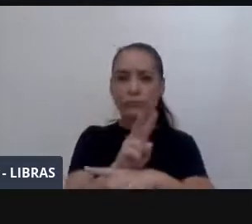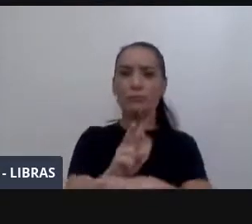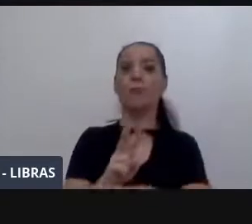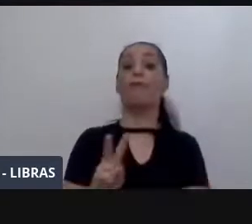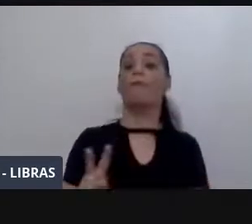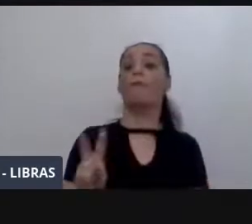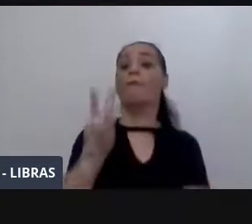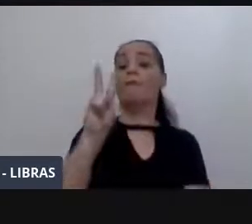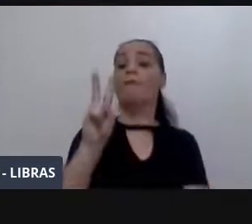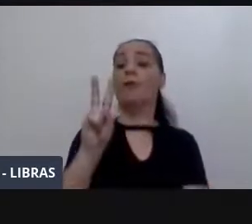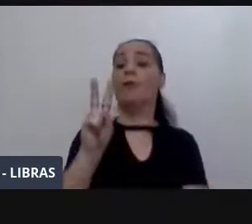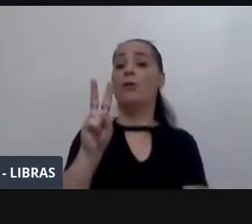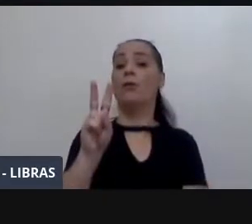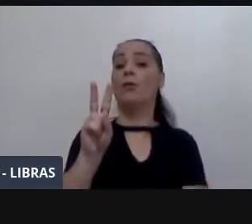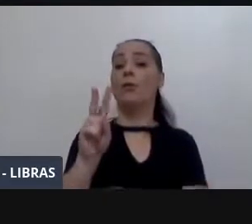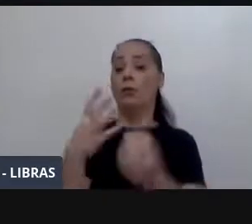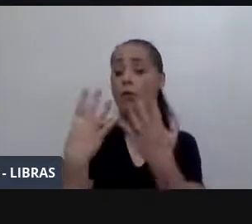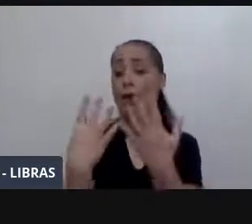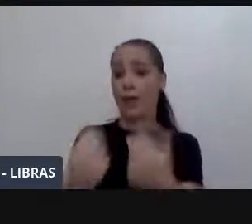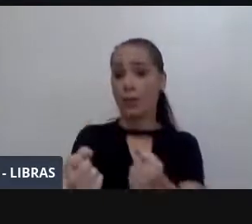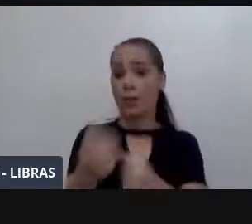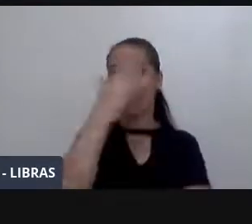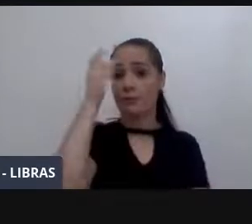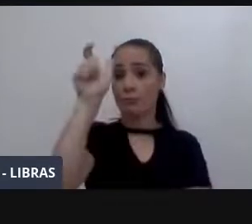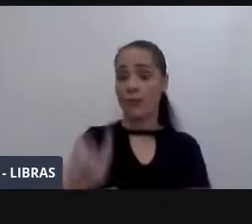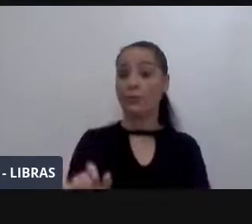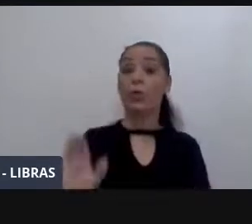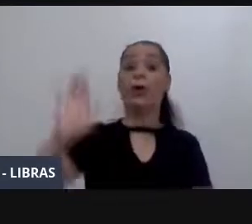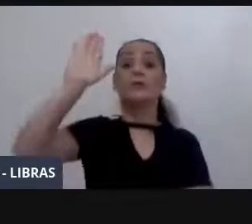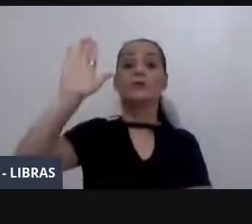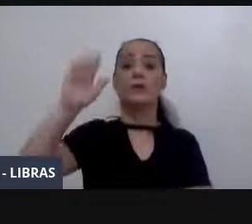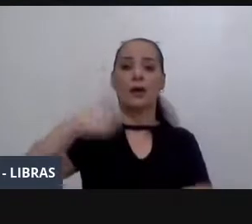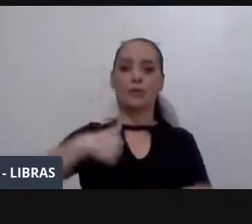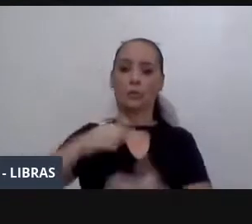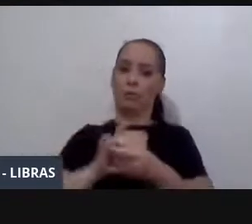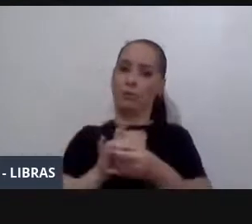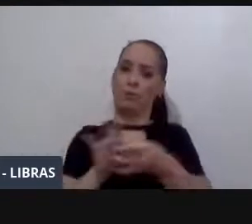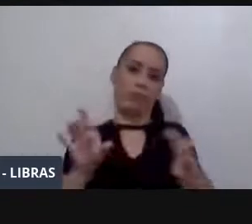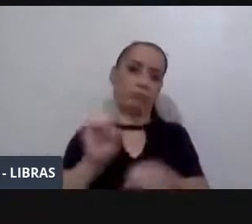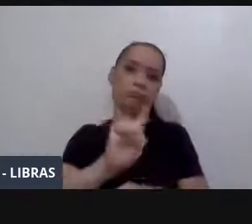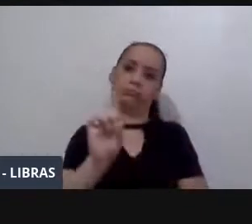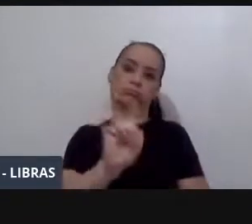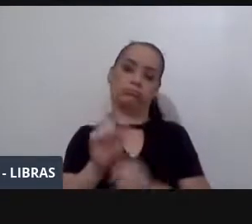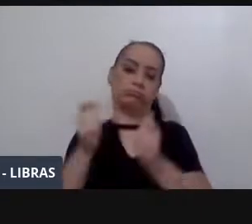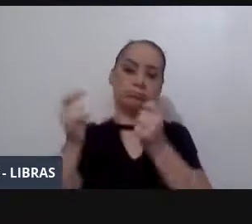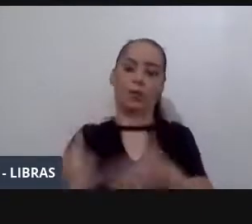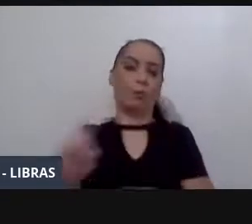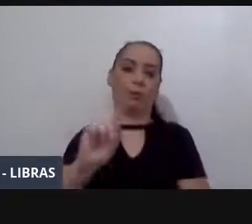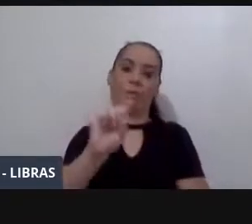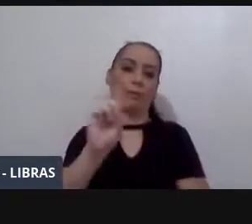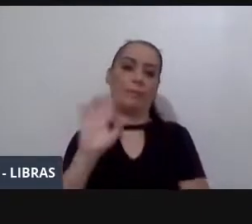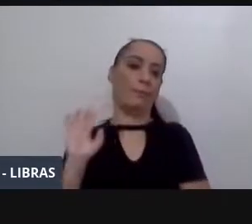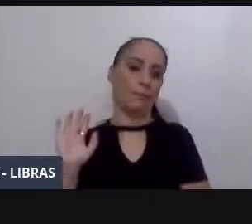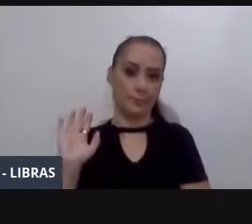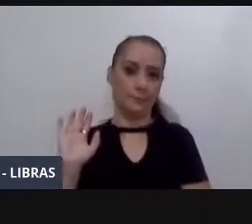da competência do candidato. Isso não abro mão, não. Mas só como que eu falei.